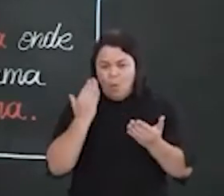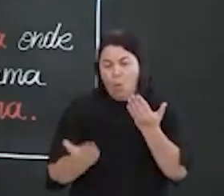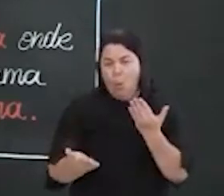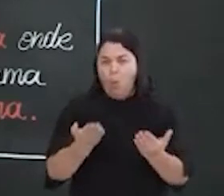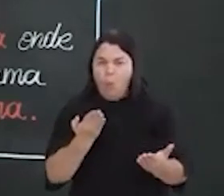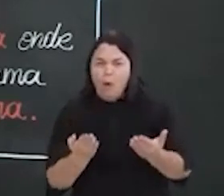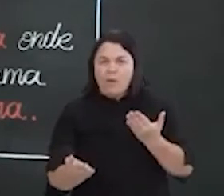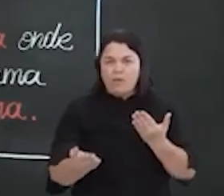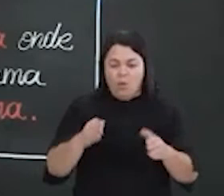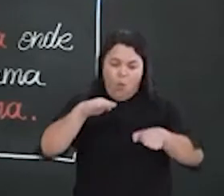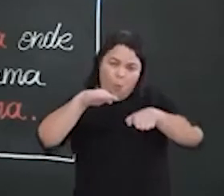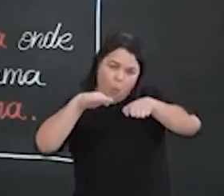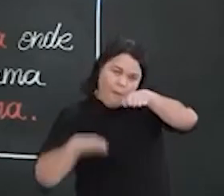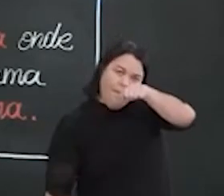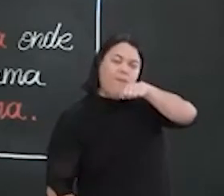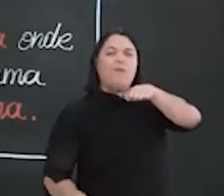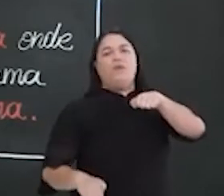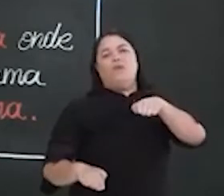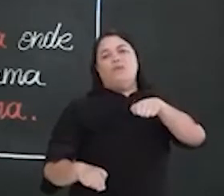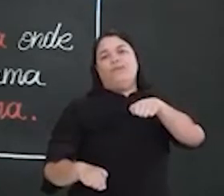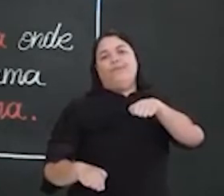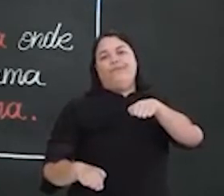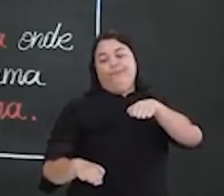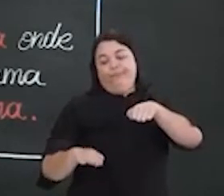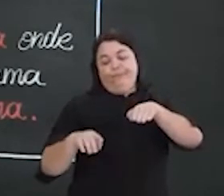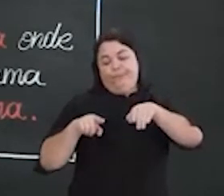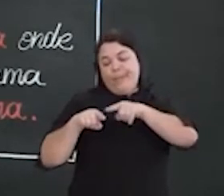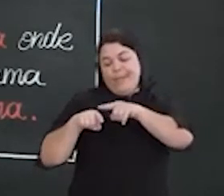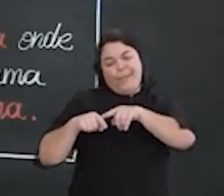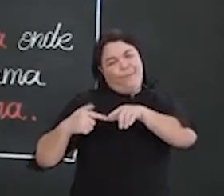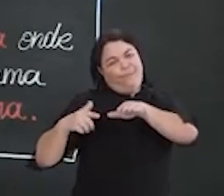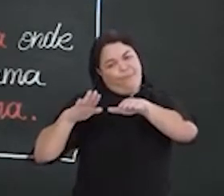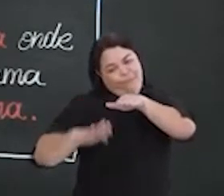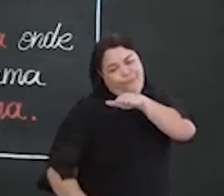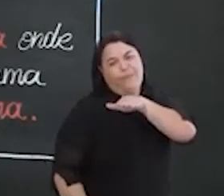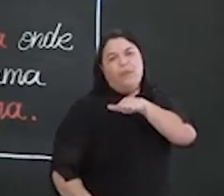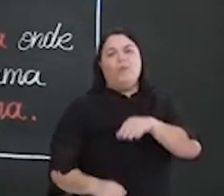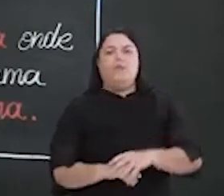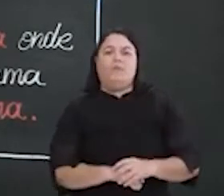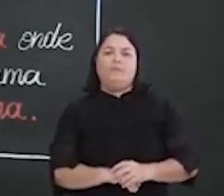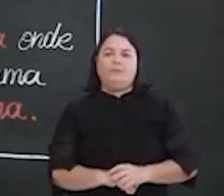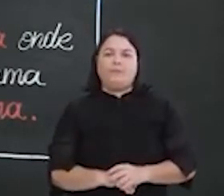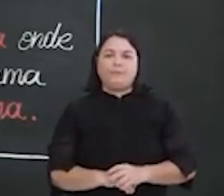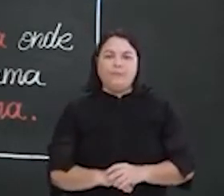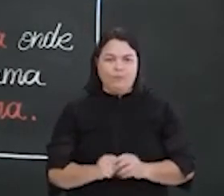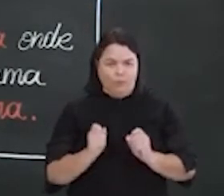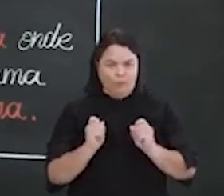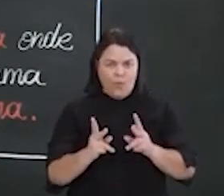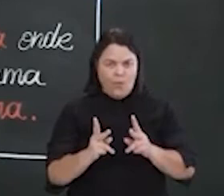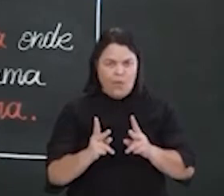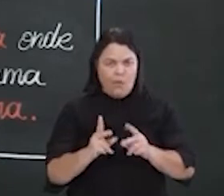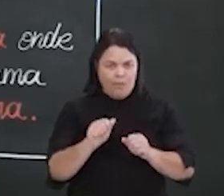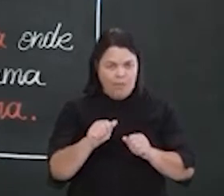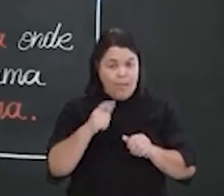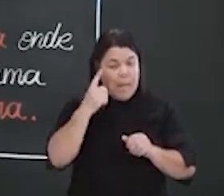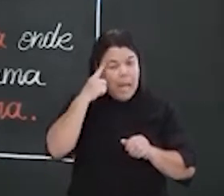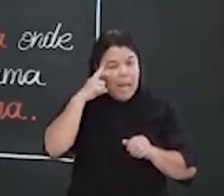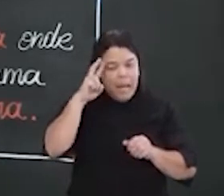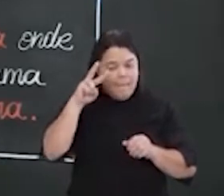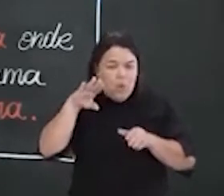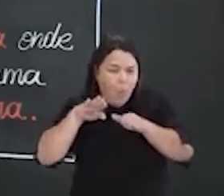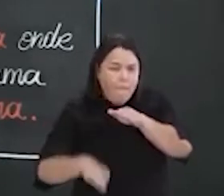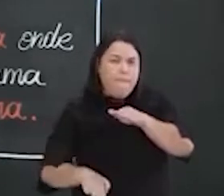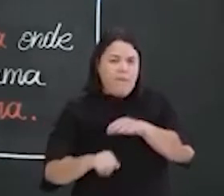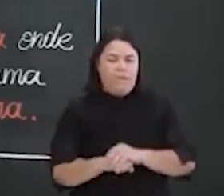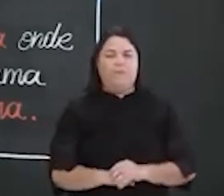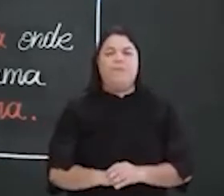pouco abaixo, estou colocando de forma inferior. Então, esse é o comparativo de inferioridade, ok? Lembra do menos, isso vai te